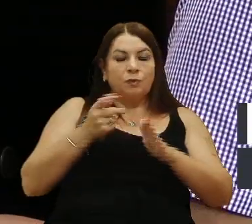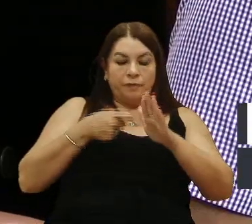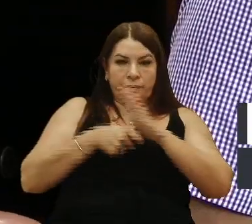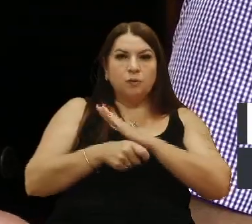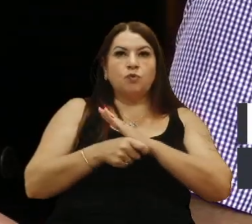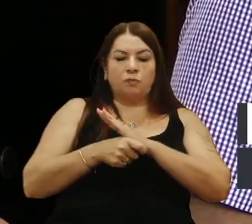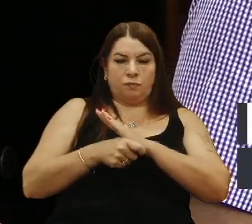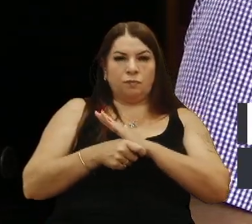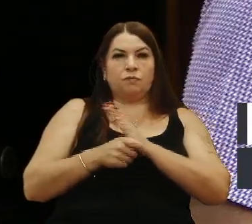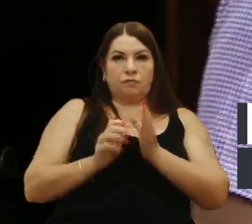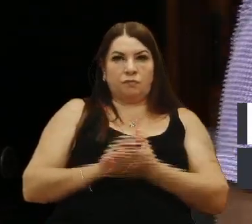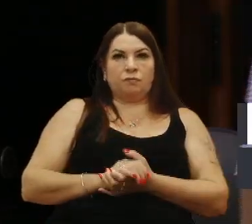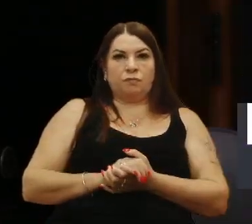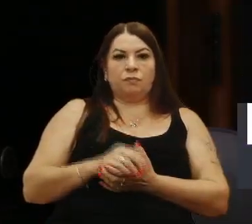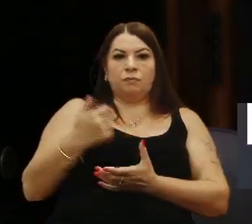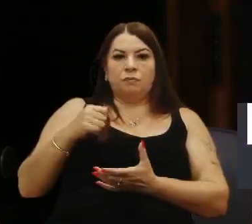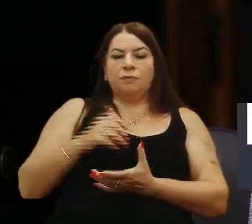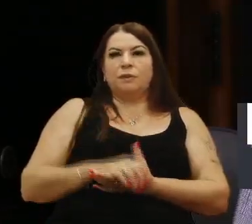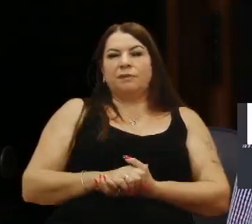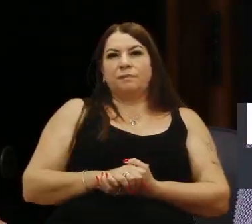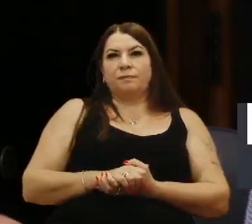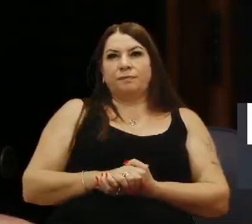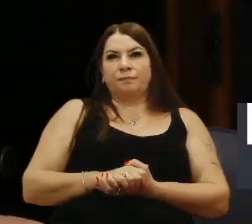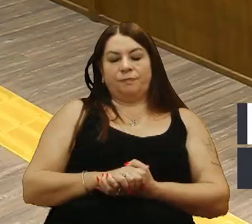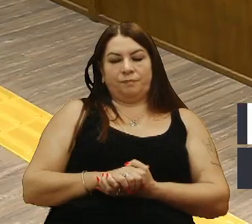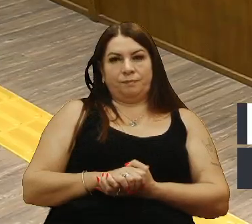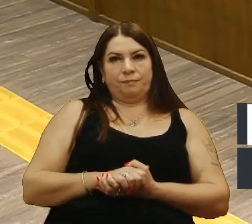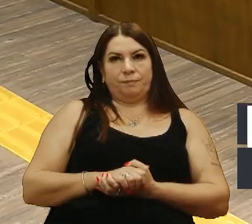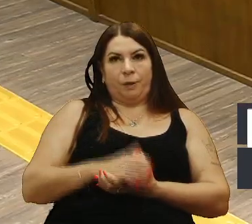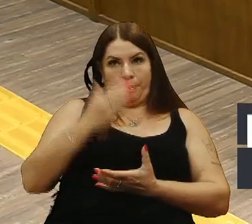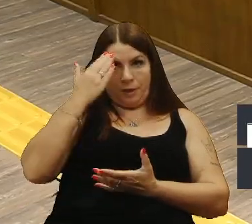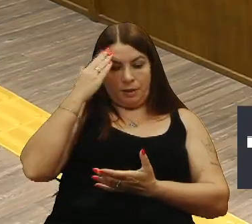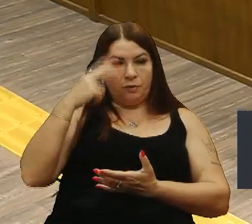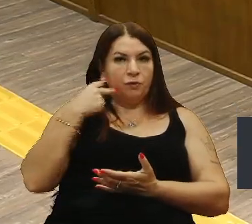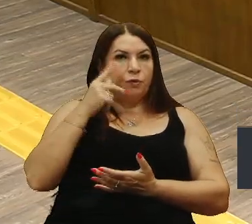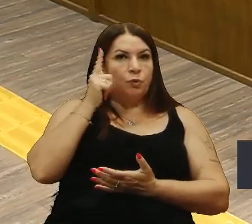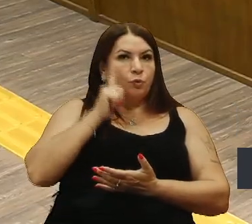investimentos necessários. Muito obrigado. Obrigado, vereador Lucas. Próximo.